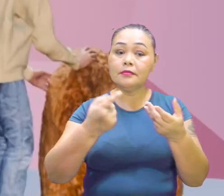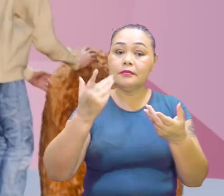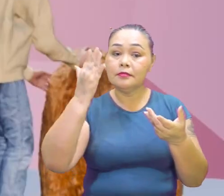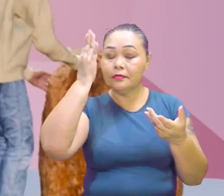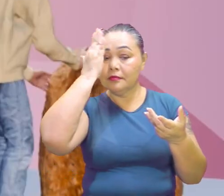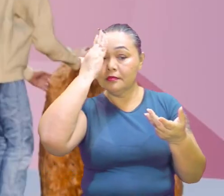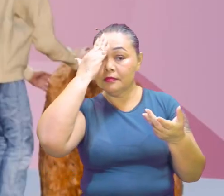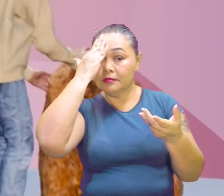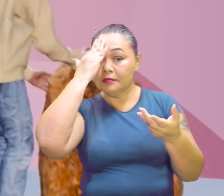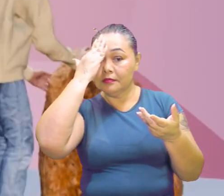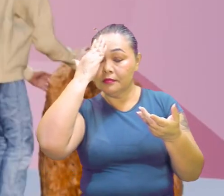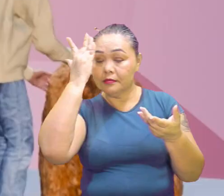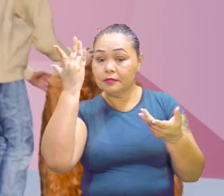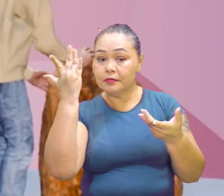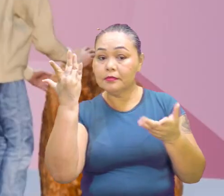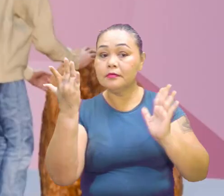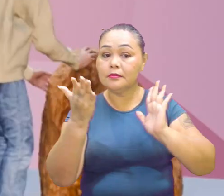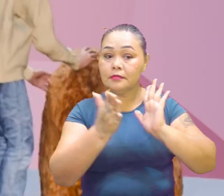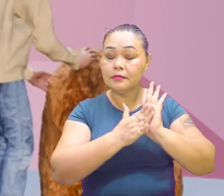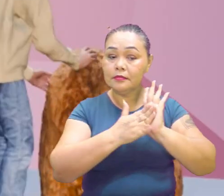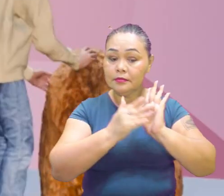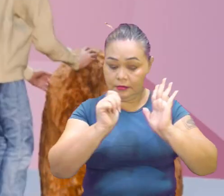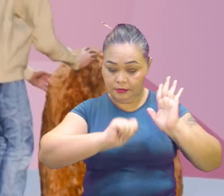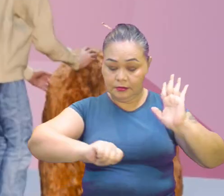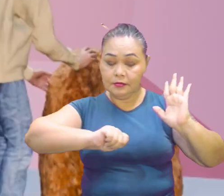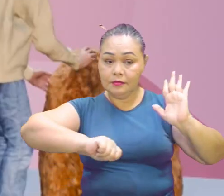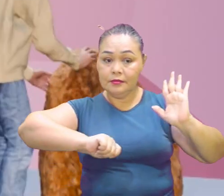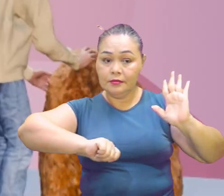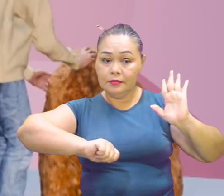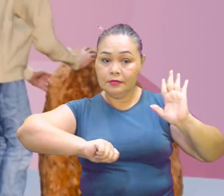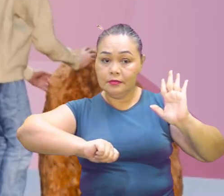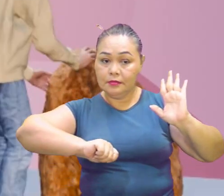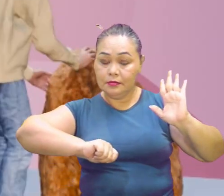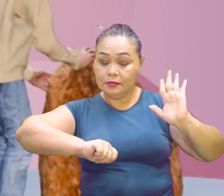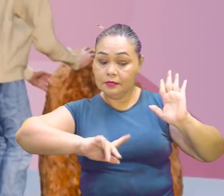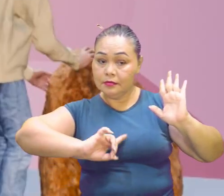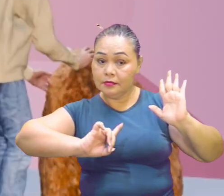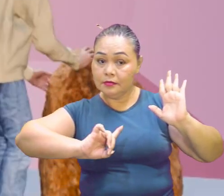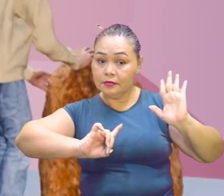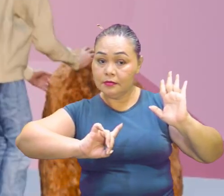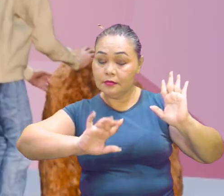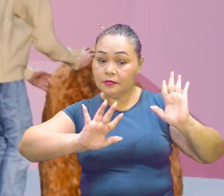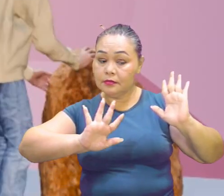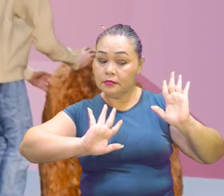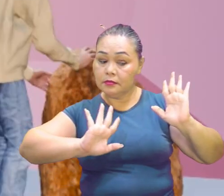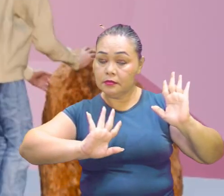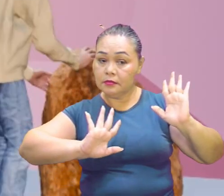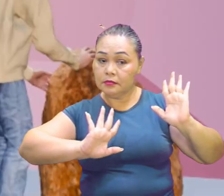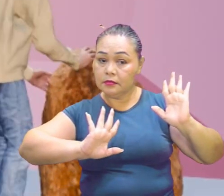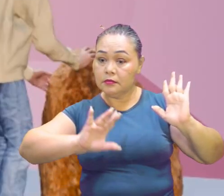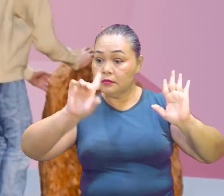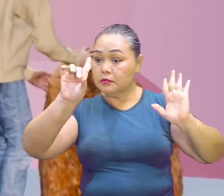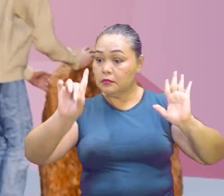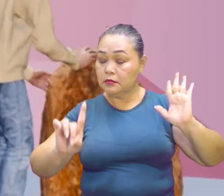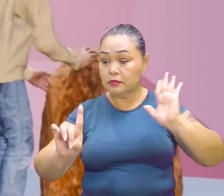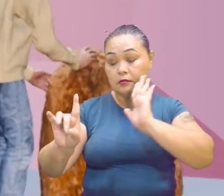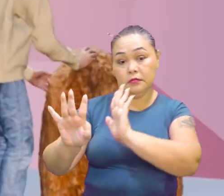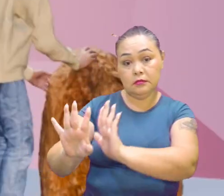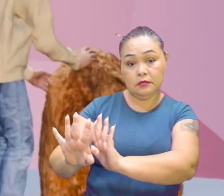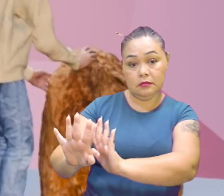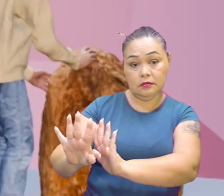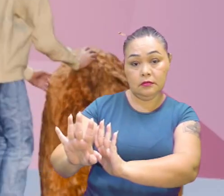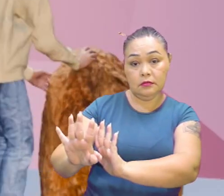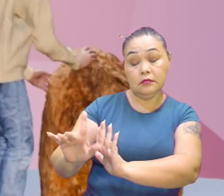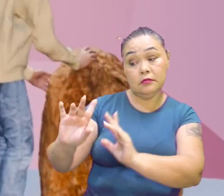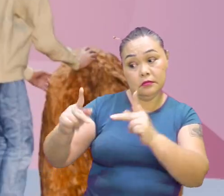saber, vocês vão criar uma proposta de intervenção, mas sem ferir, né, os direitos